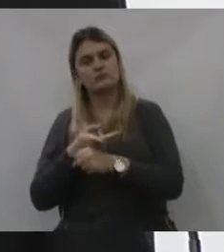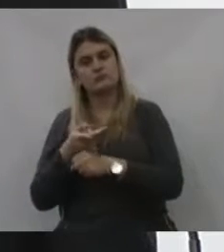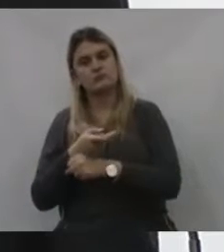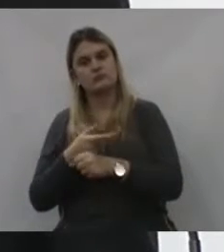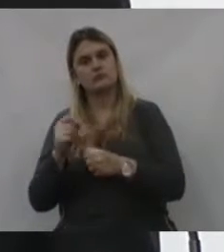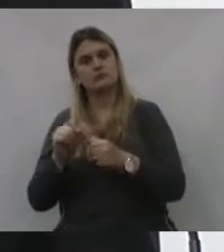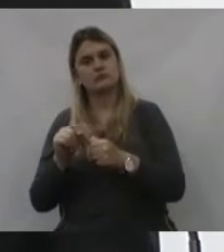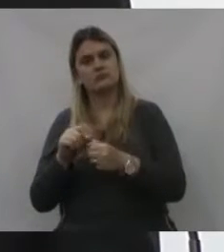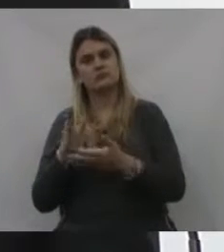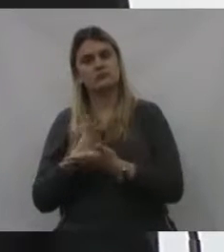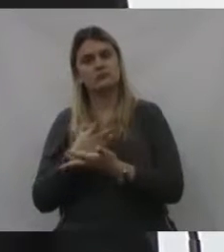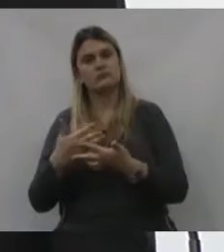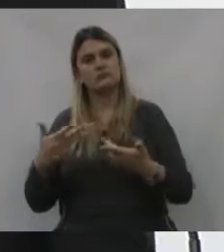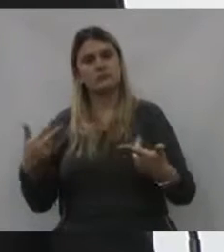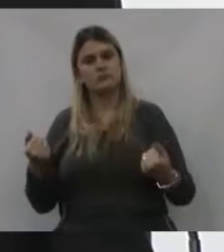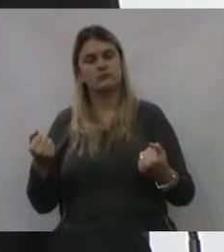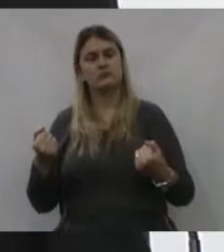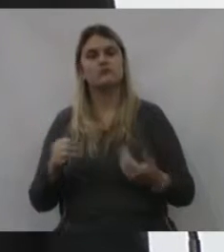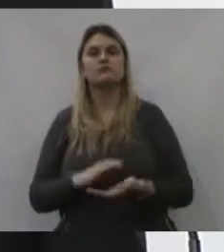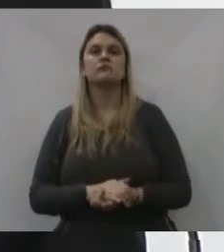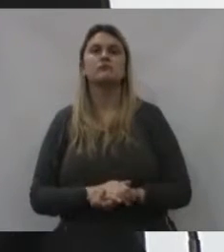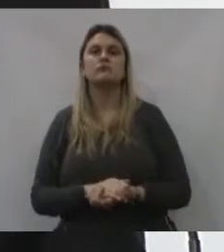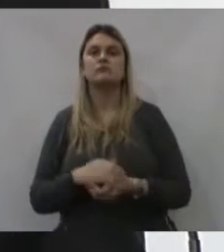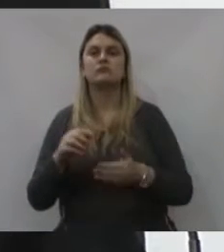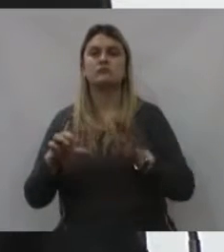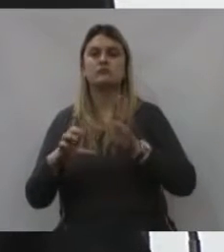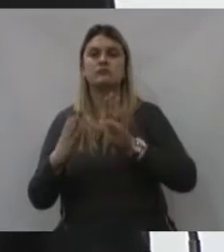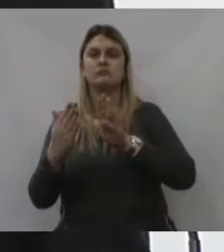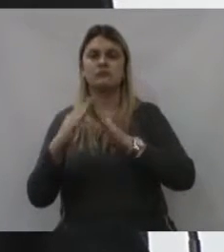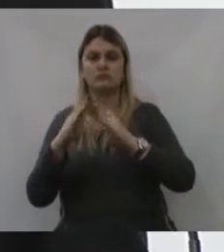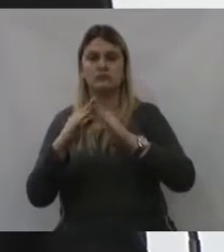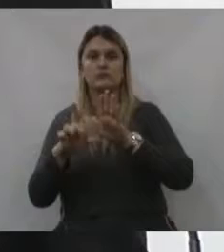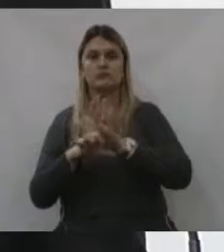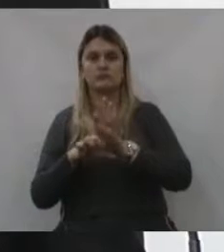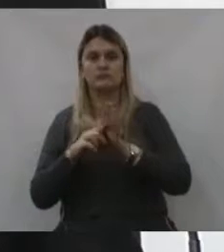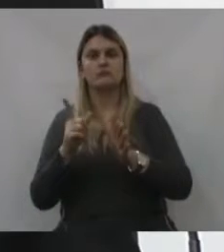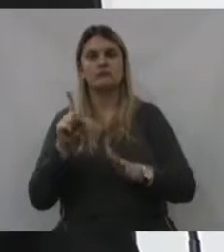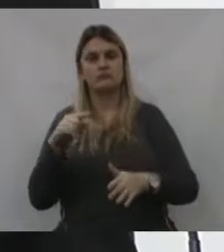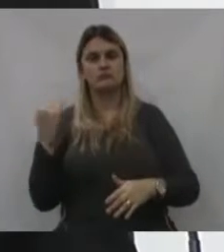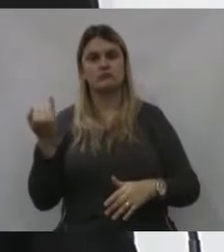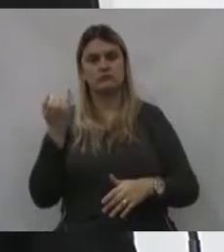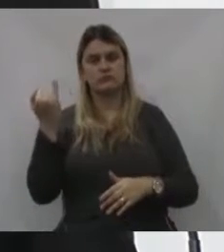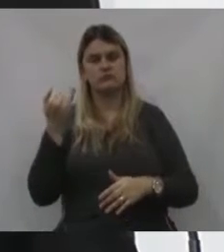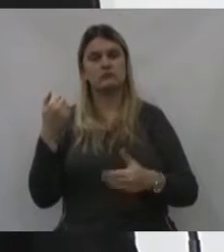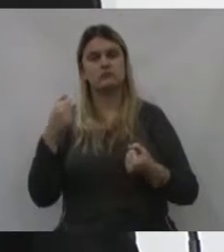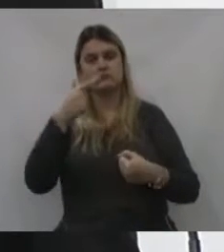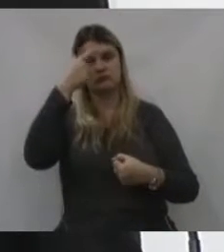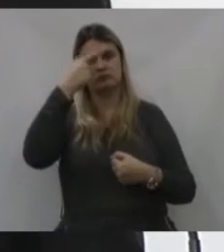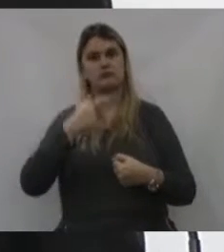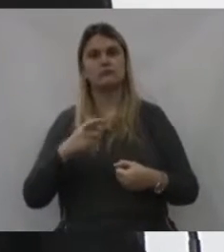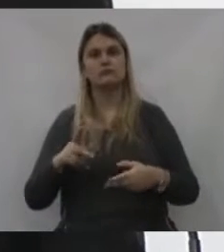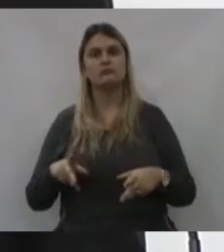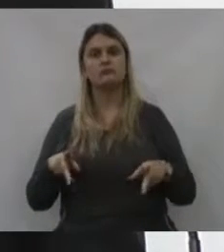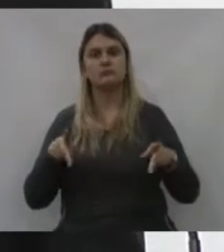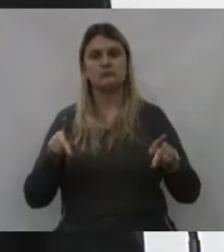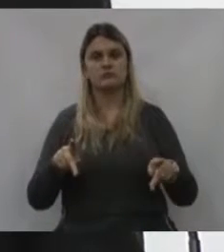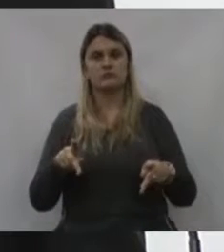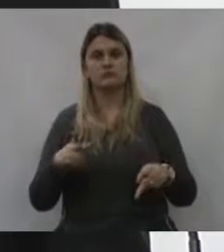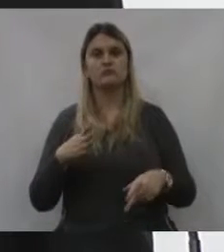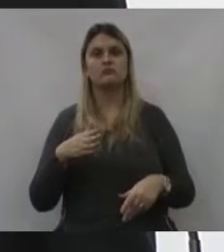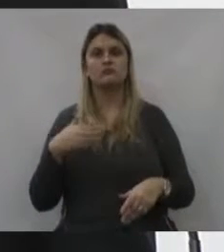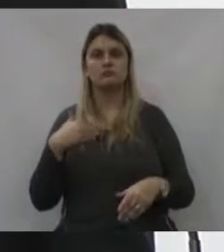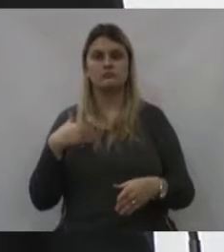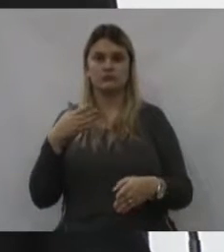passa busca fazer algumas coisas, né? E o Legislativo tem esse papel muito importante de representar a